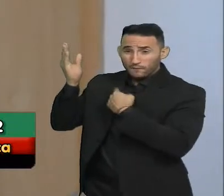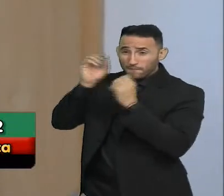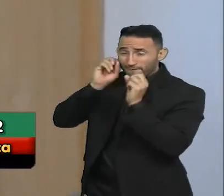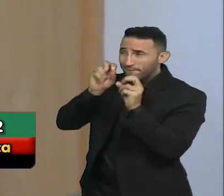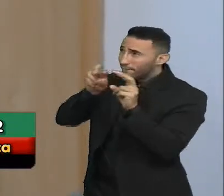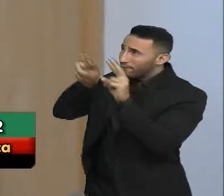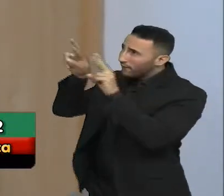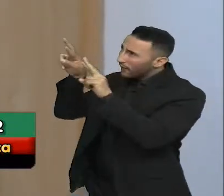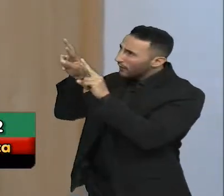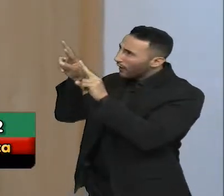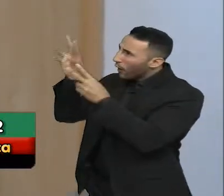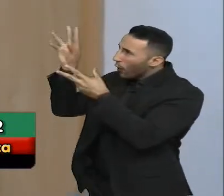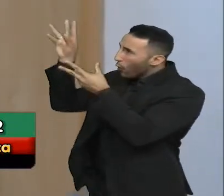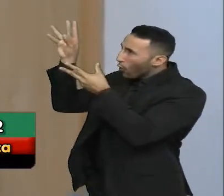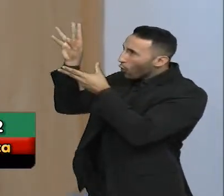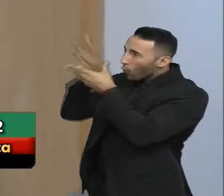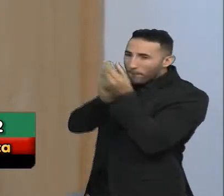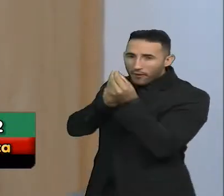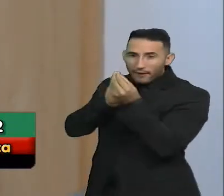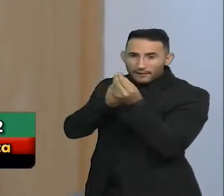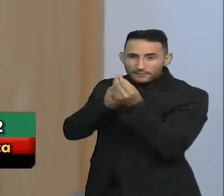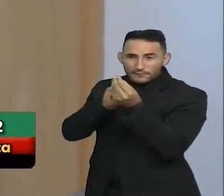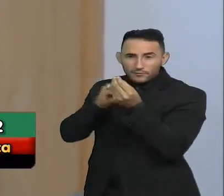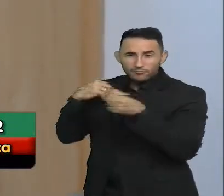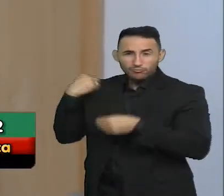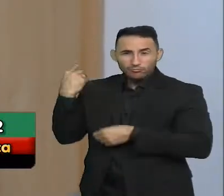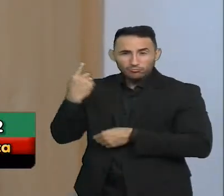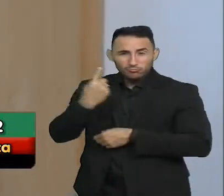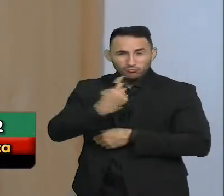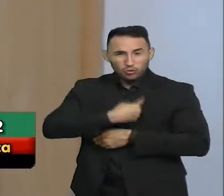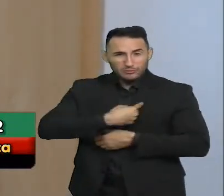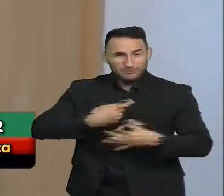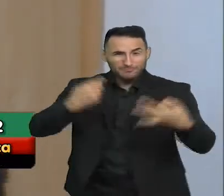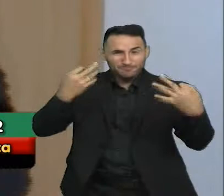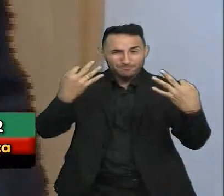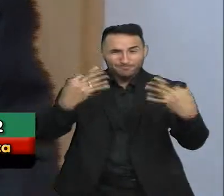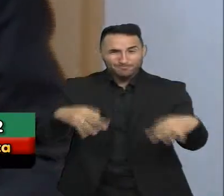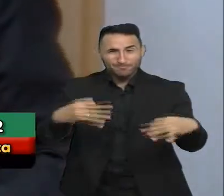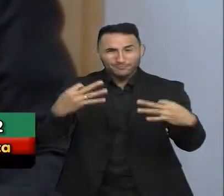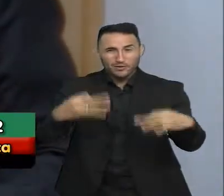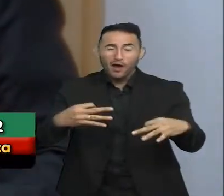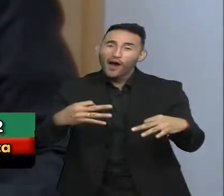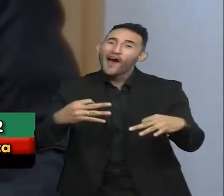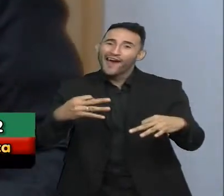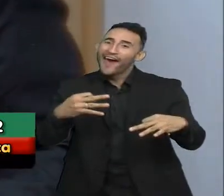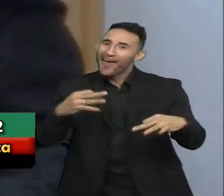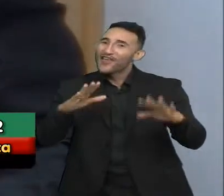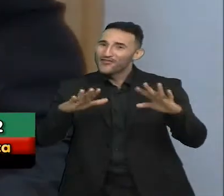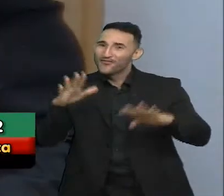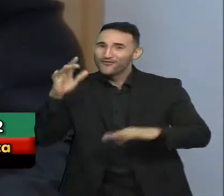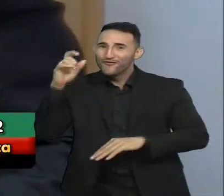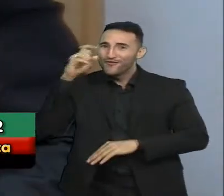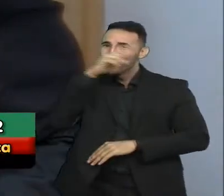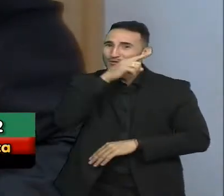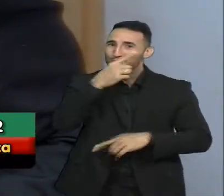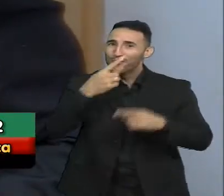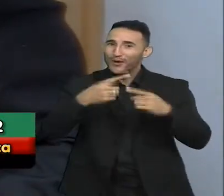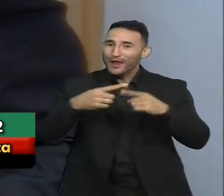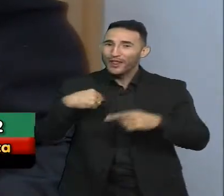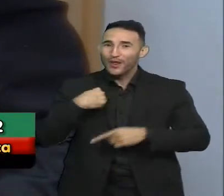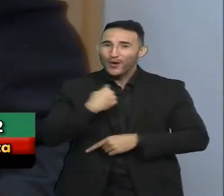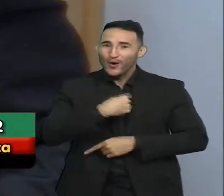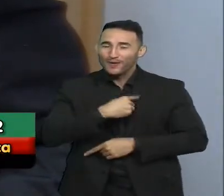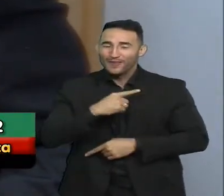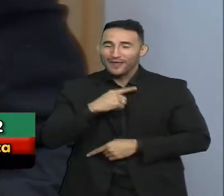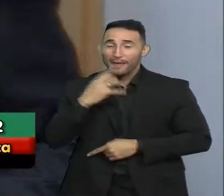modelo, estaremos acertando. É claro, é difícil, porque nós temos as nossas paixões. As paixões nos movem, né?